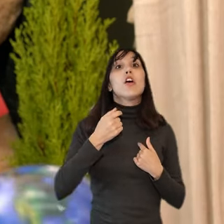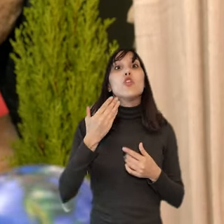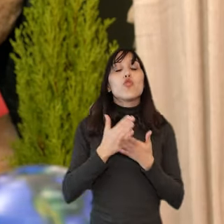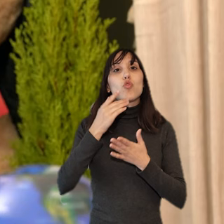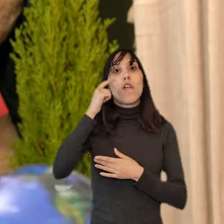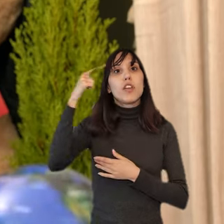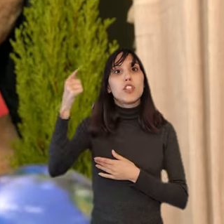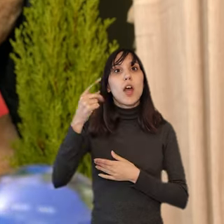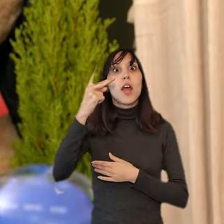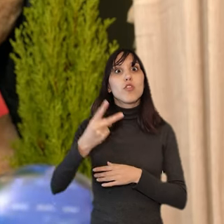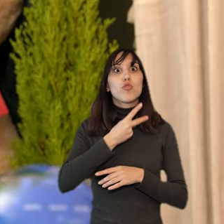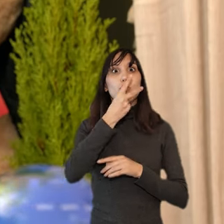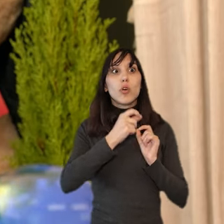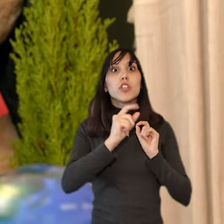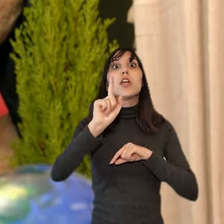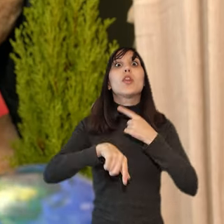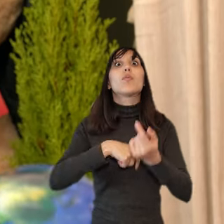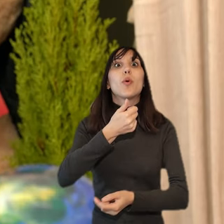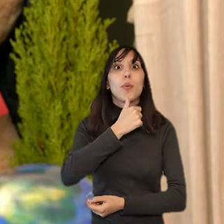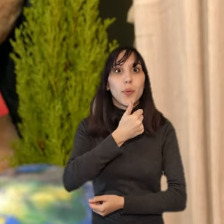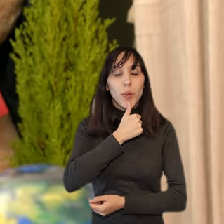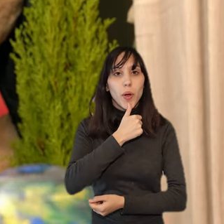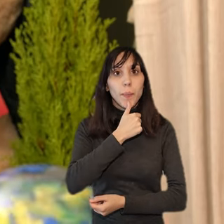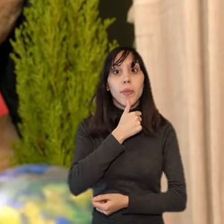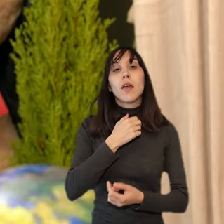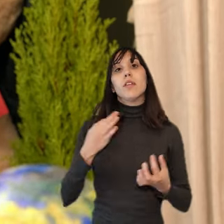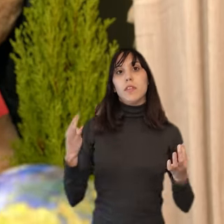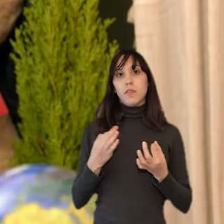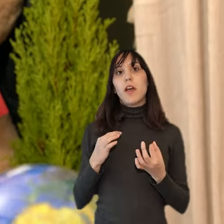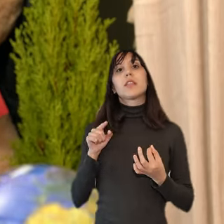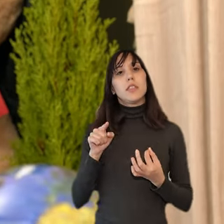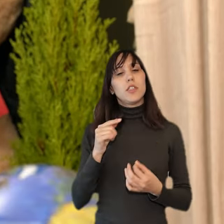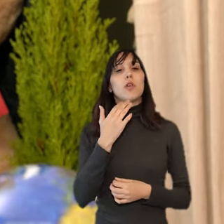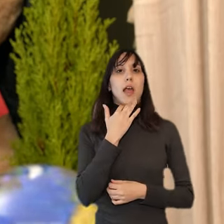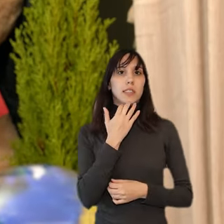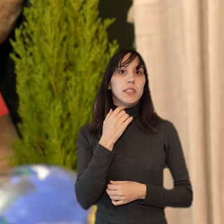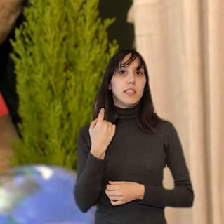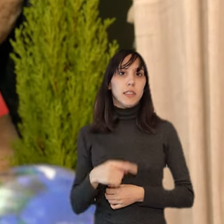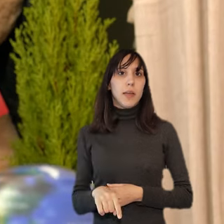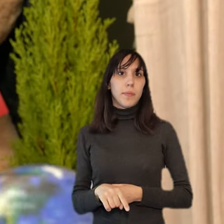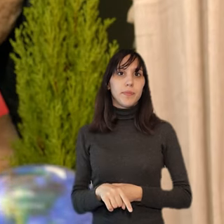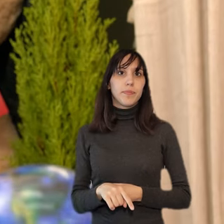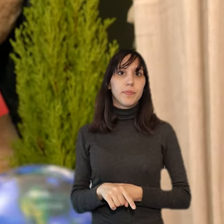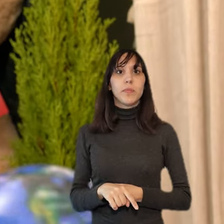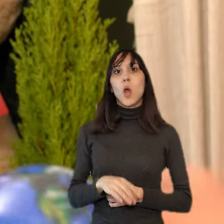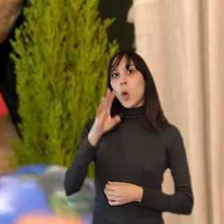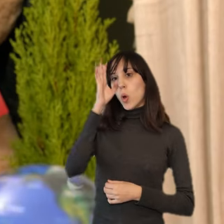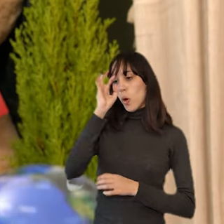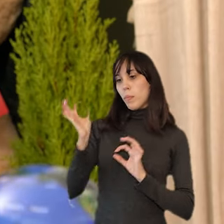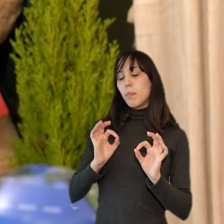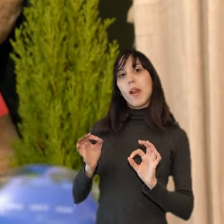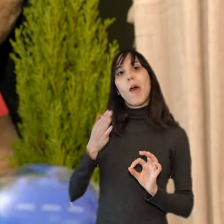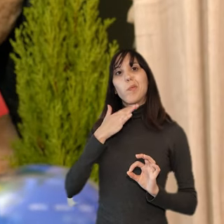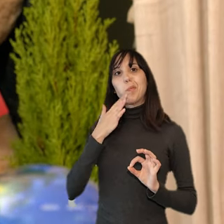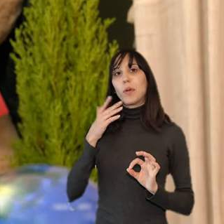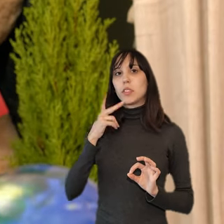dois anos e depois como é que é ah realmente há esse receio há esse que não esteja suficientemente preparado não é que não